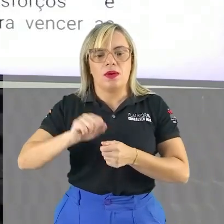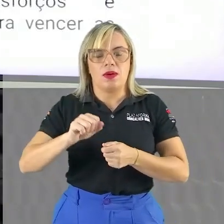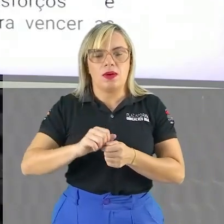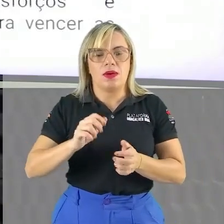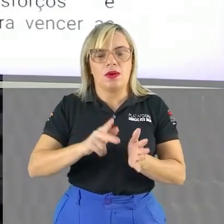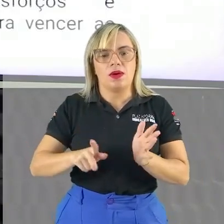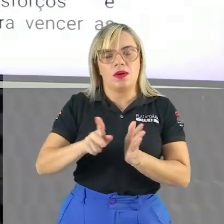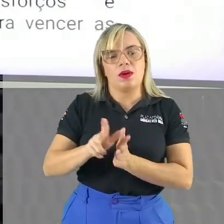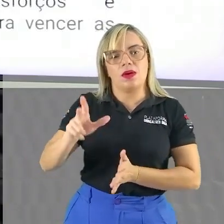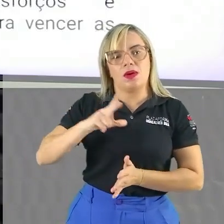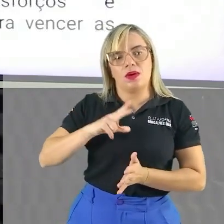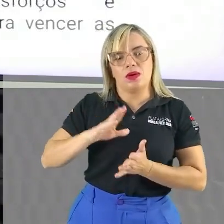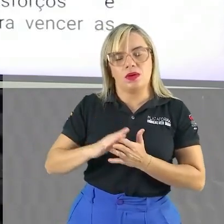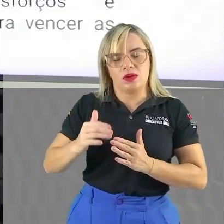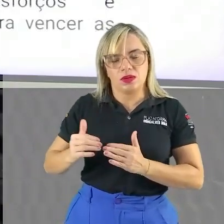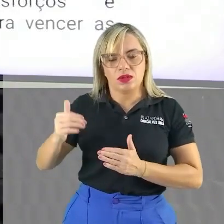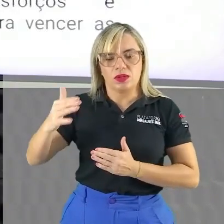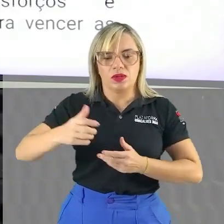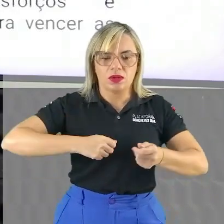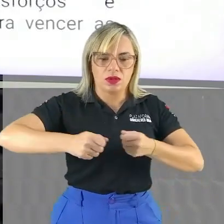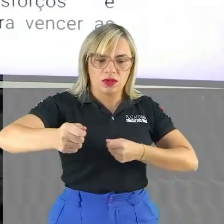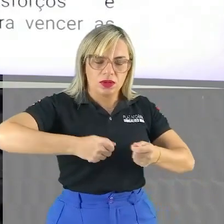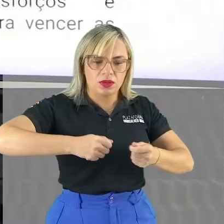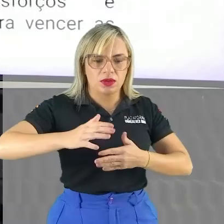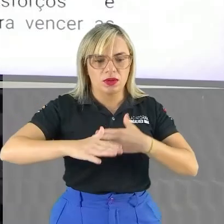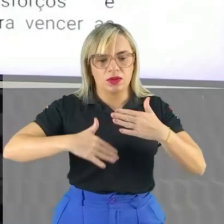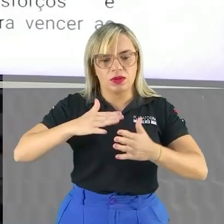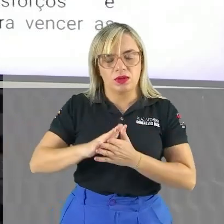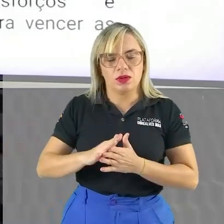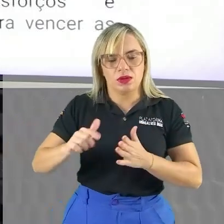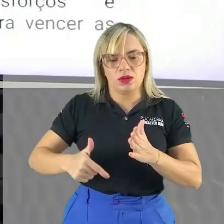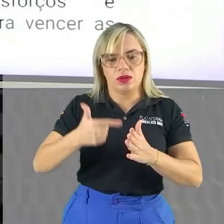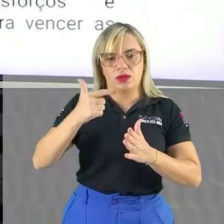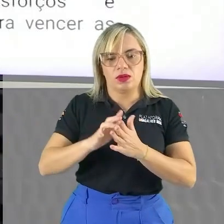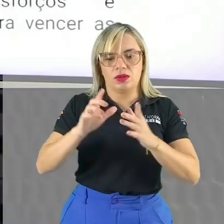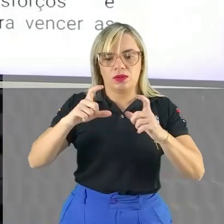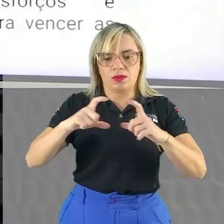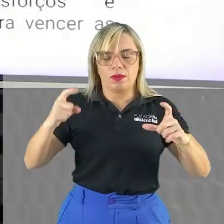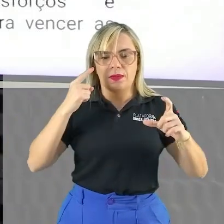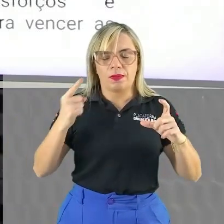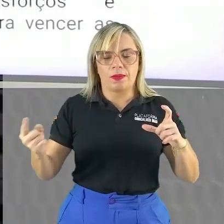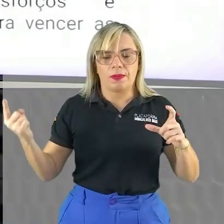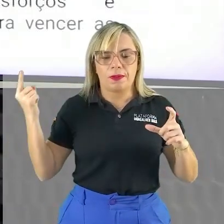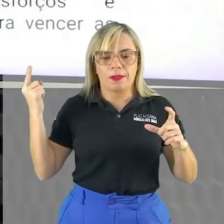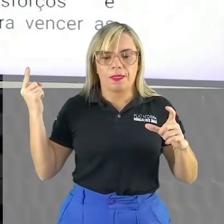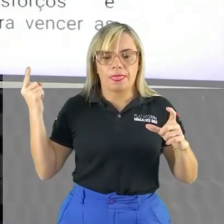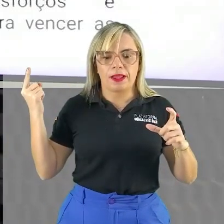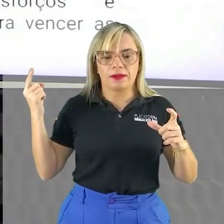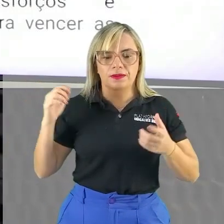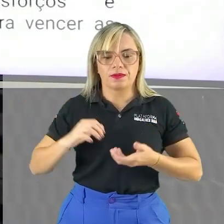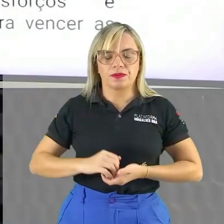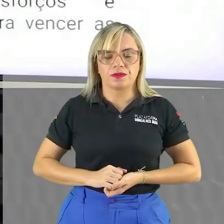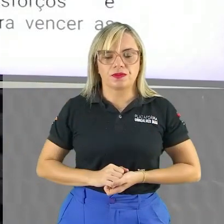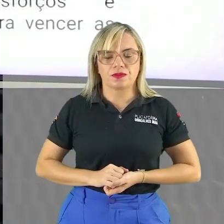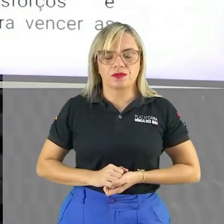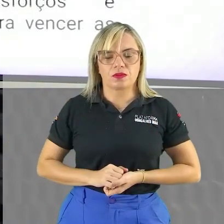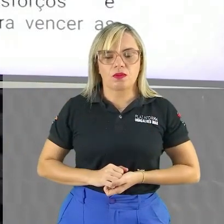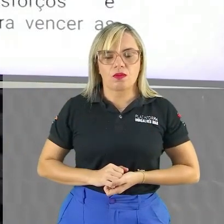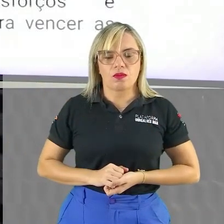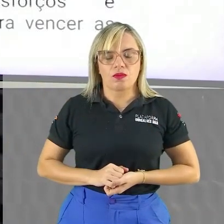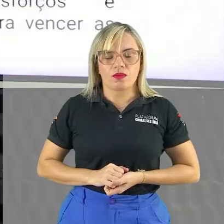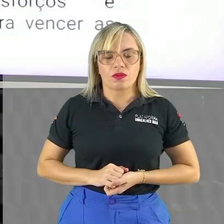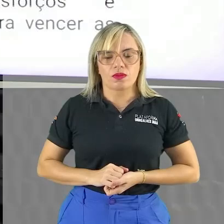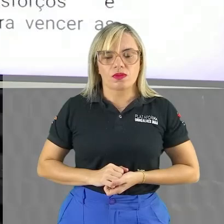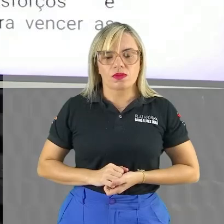sempre, né, à frente desse processo. 2. O território extenso era de fácil acesso e não exigiu grandes esforços e